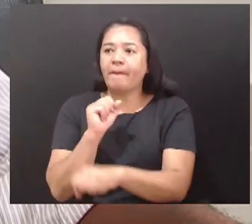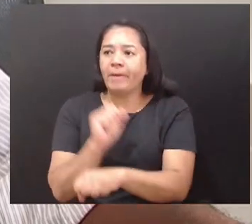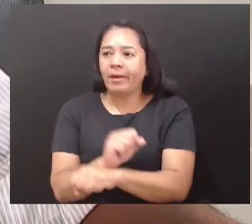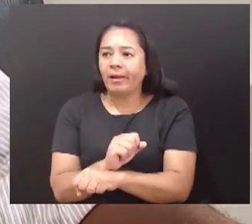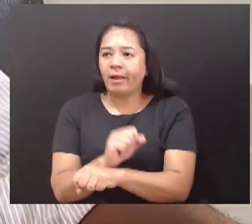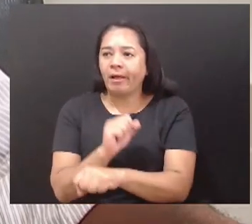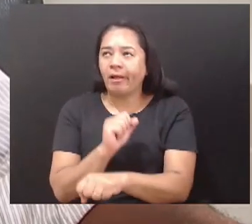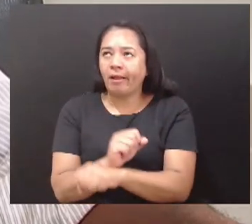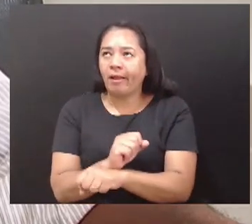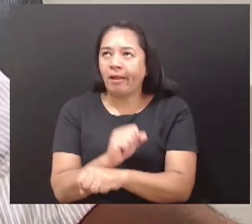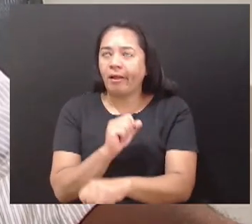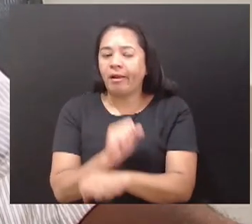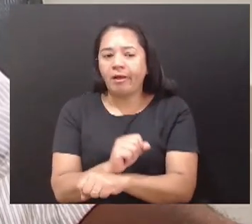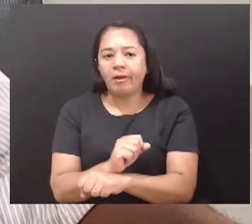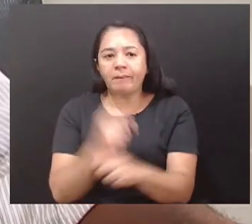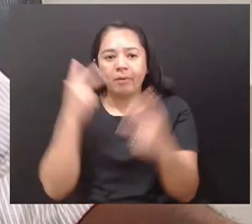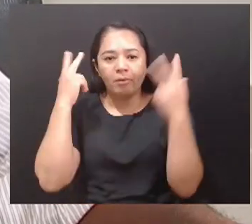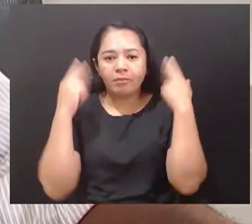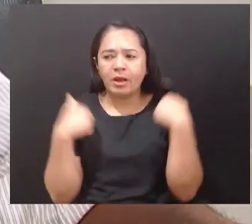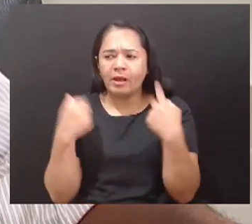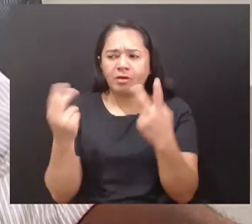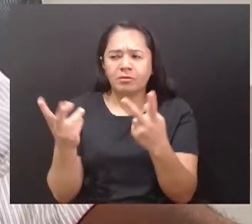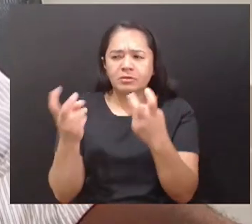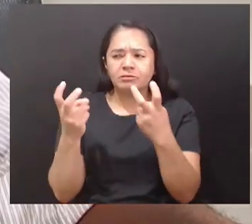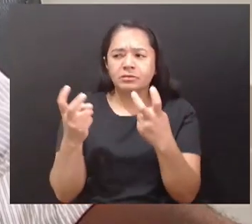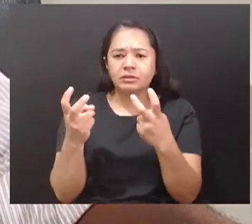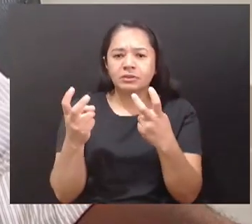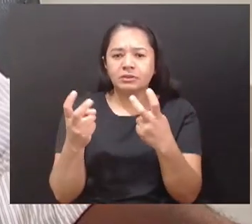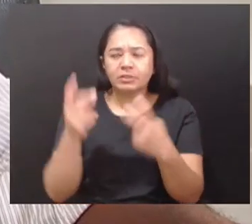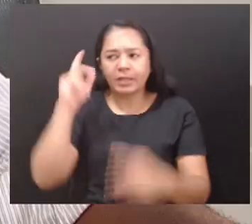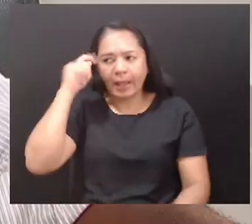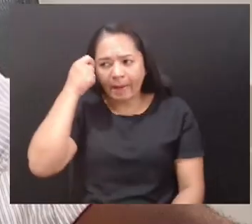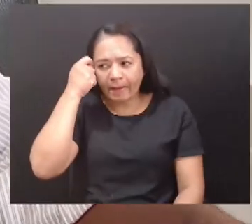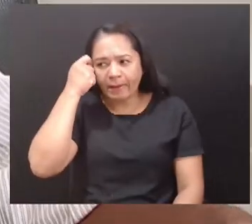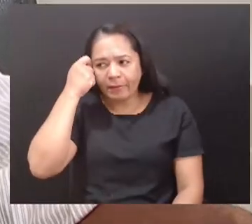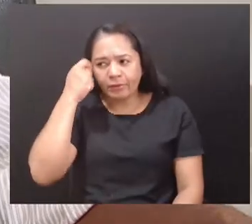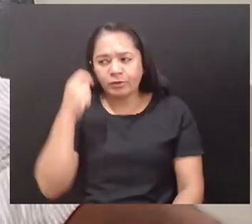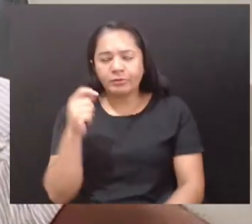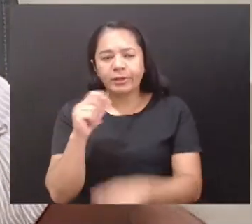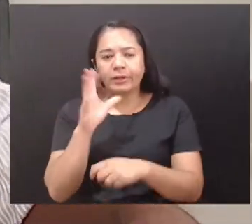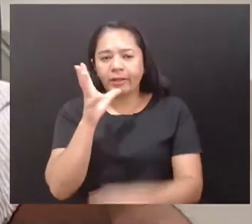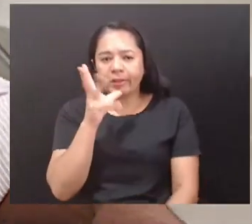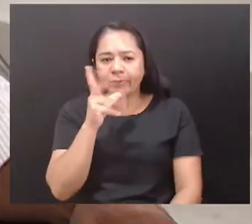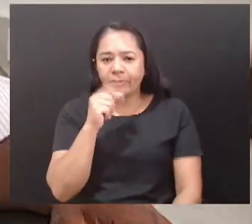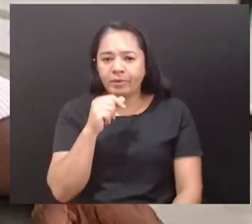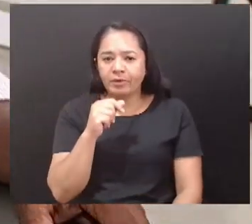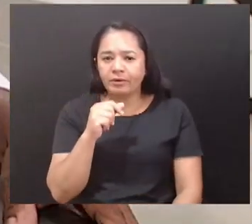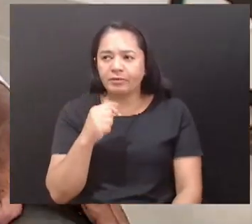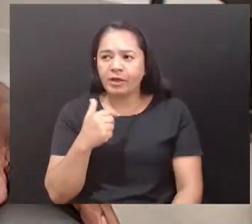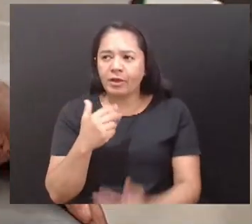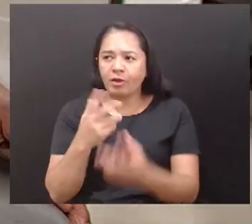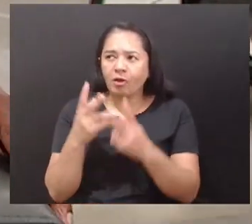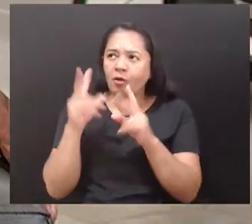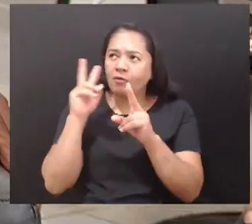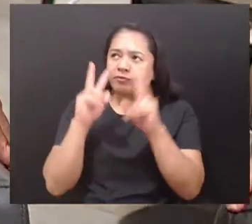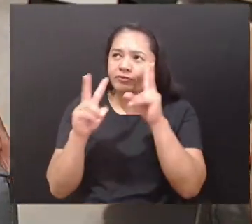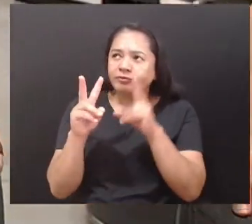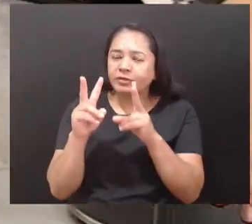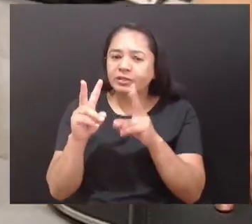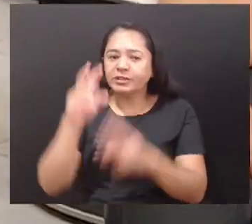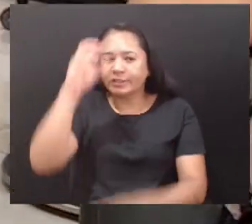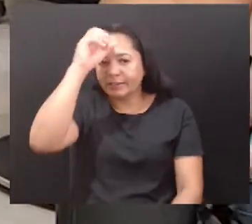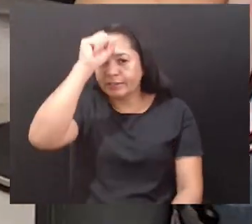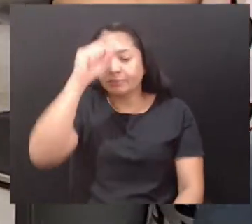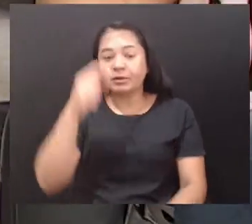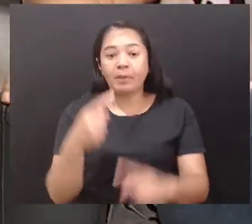E eu comecei a observar e aprender, olhando ele cortar meu cabelo. Que hoje é uma dificuldade muito grande, assim, muitas